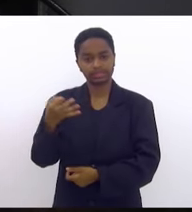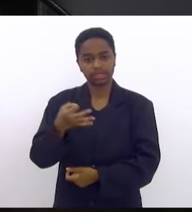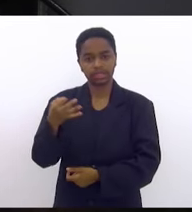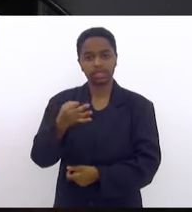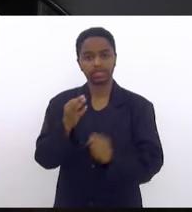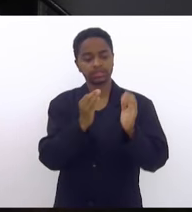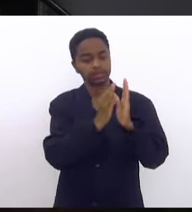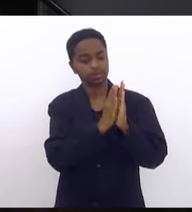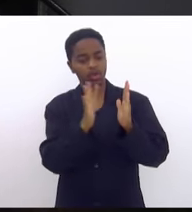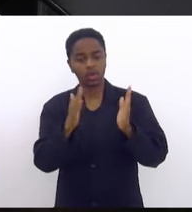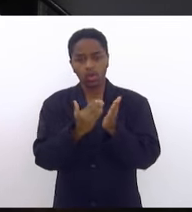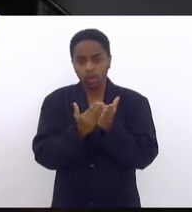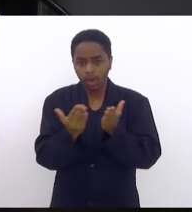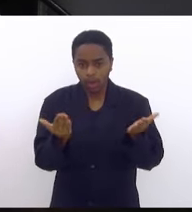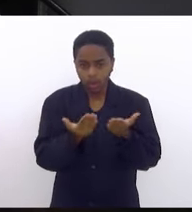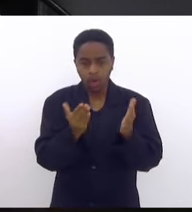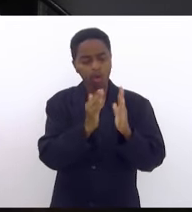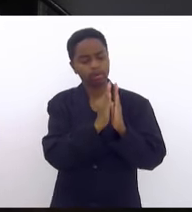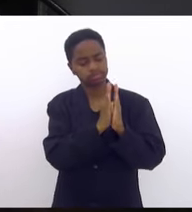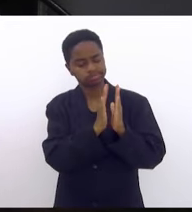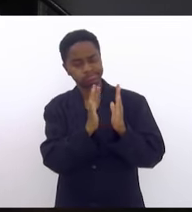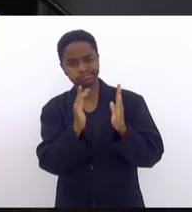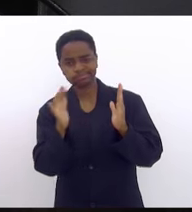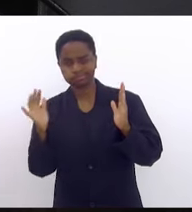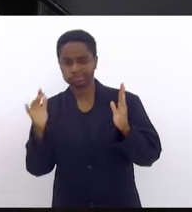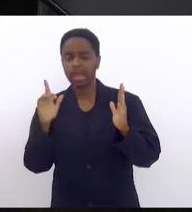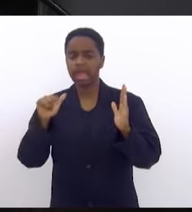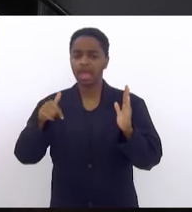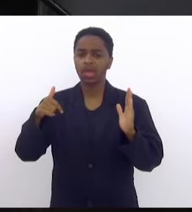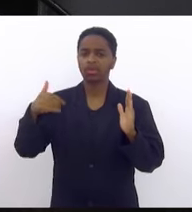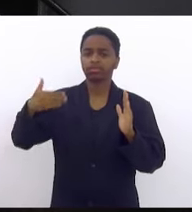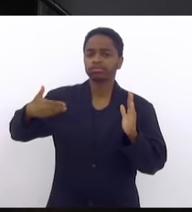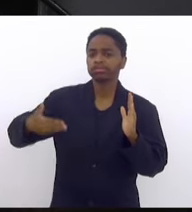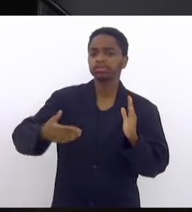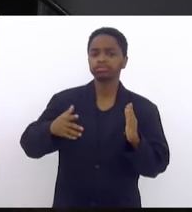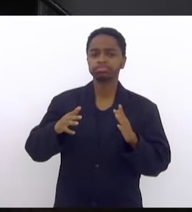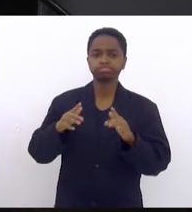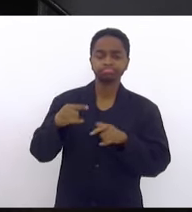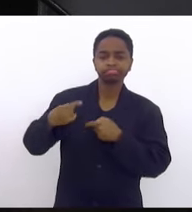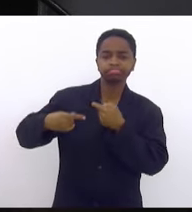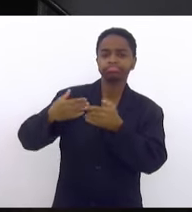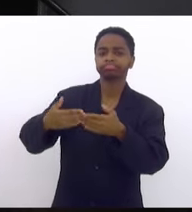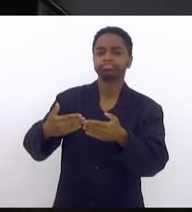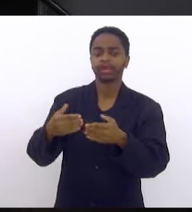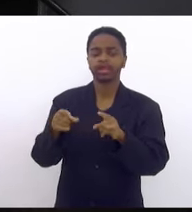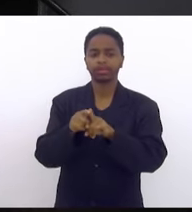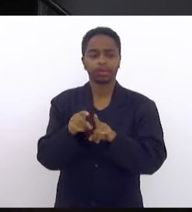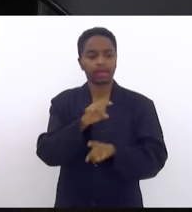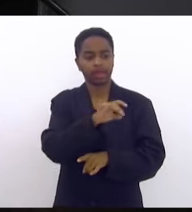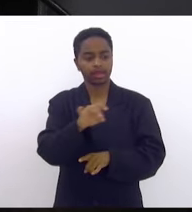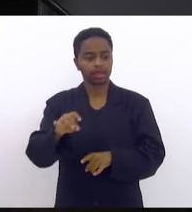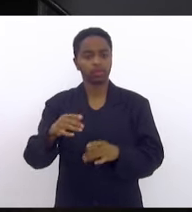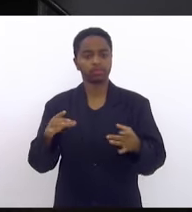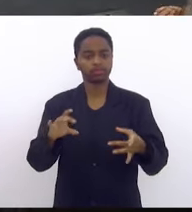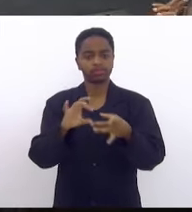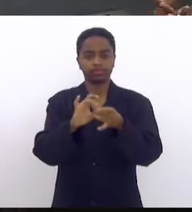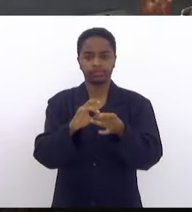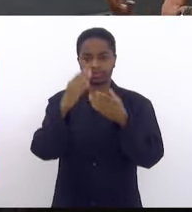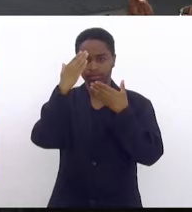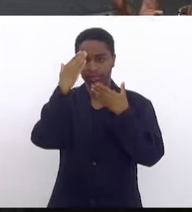que está começando agora, ela é uma jornada de muito sucesso e isso passa por cada um de vocês. Obrigado.